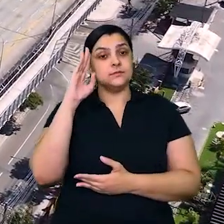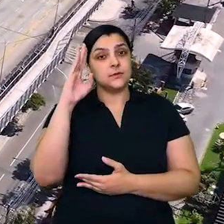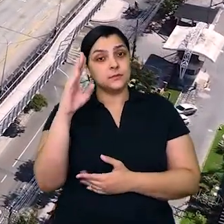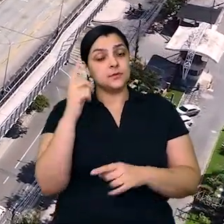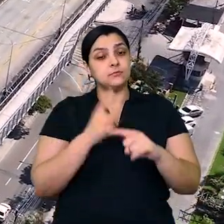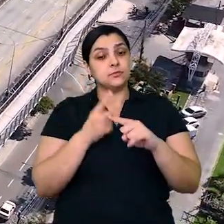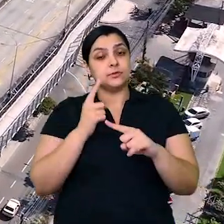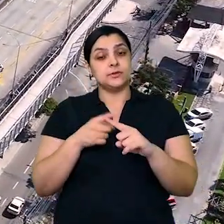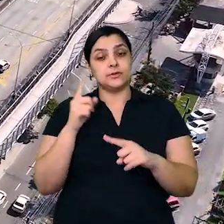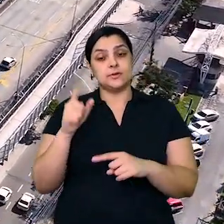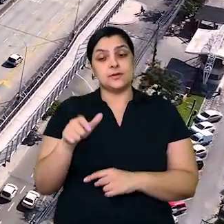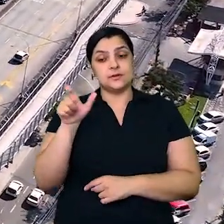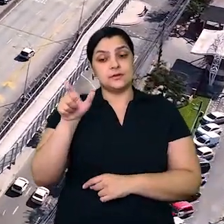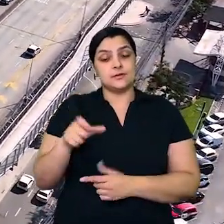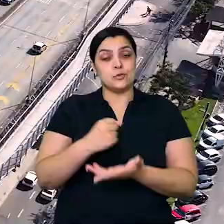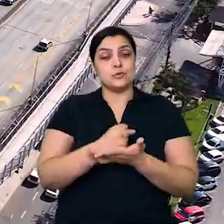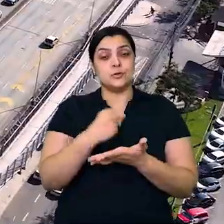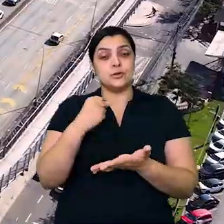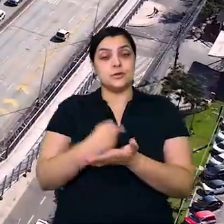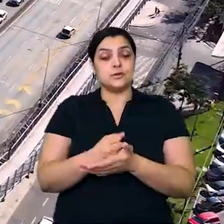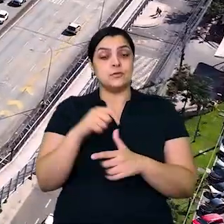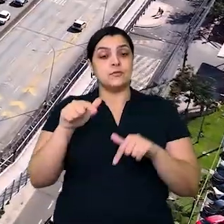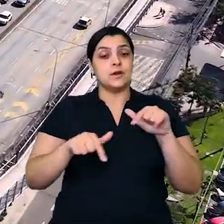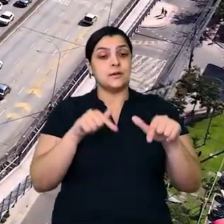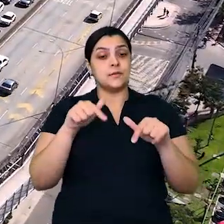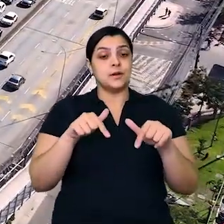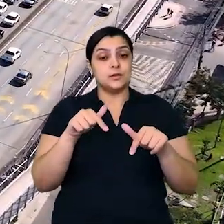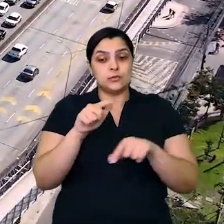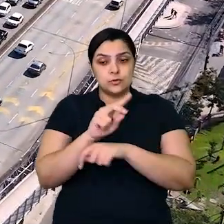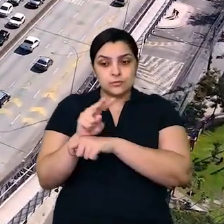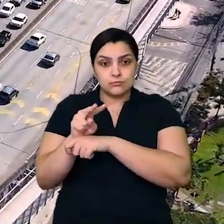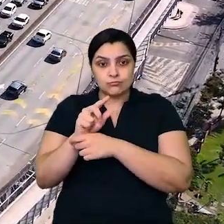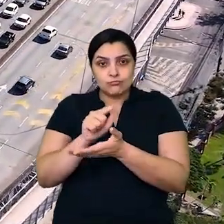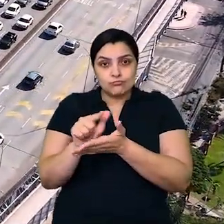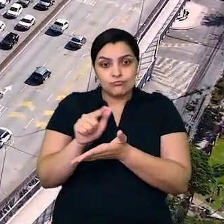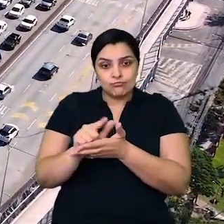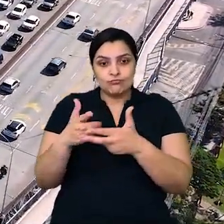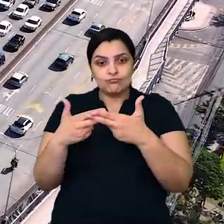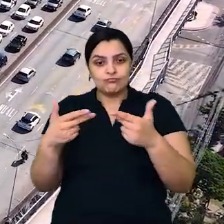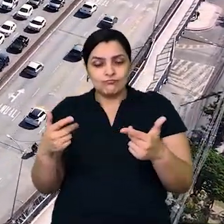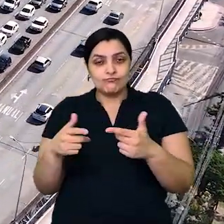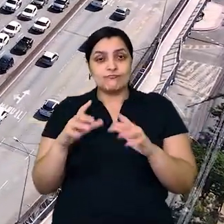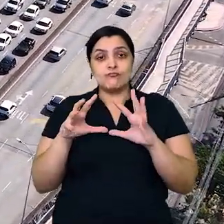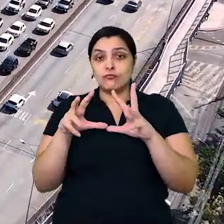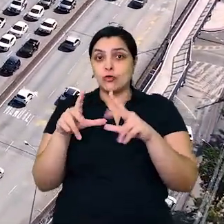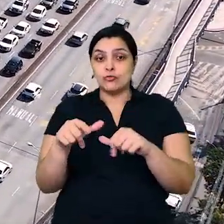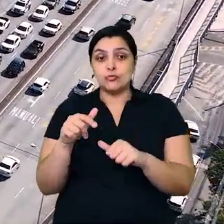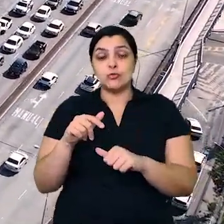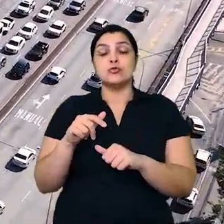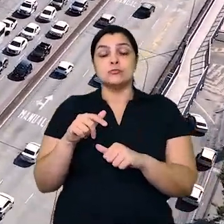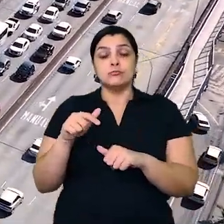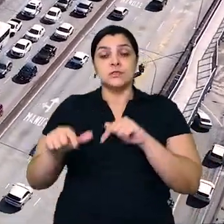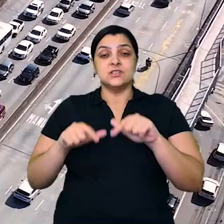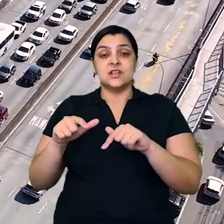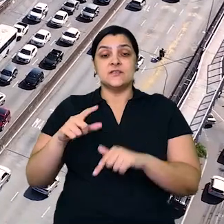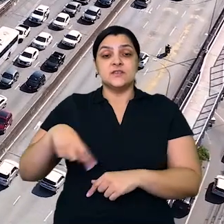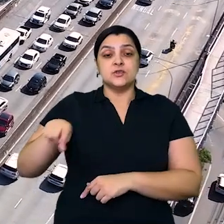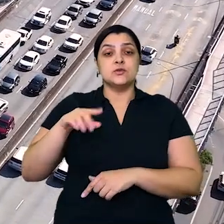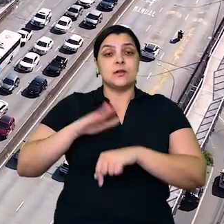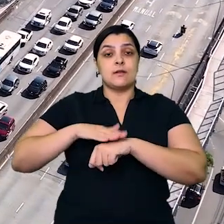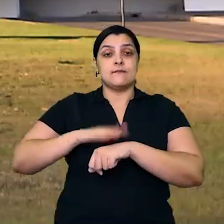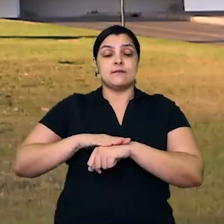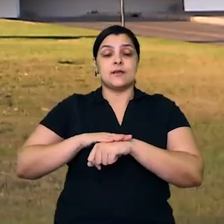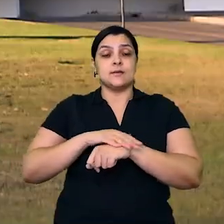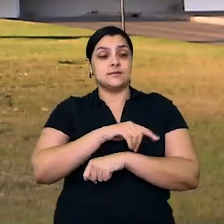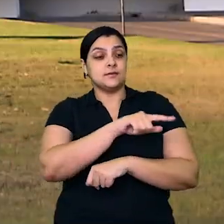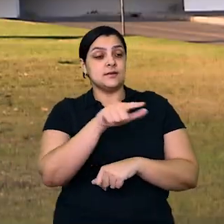principalmente por se tratar de contratação de trabalhadora doméstica, em que todos se beneficiam dos serviços